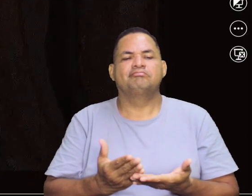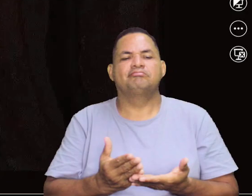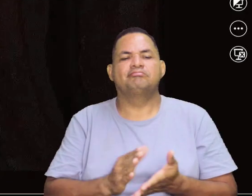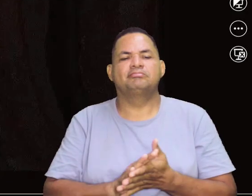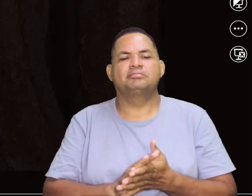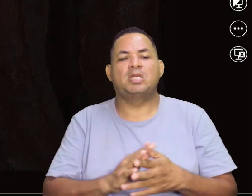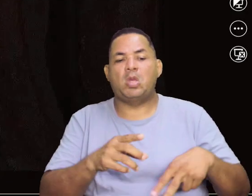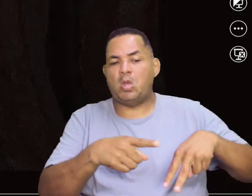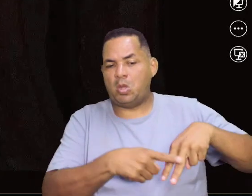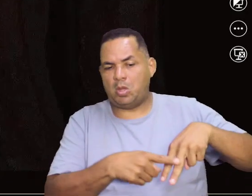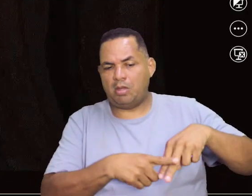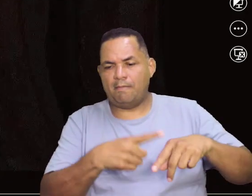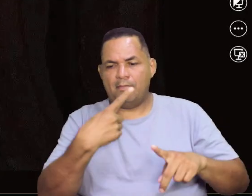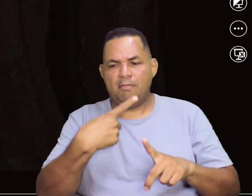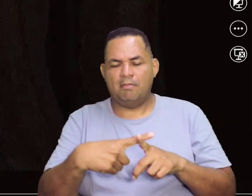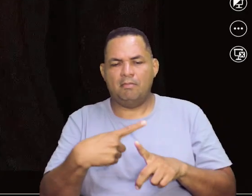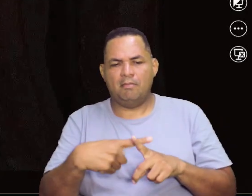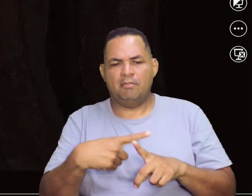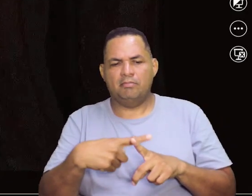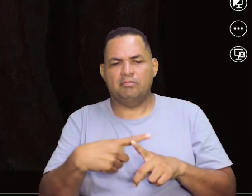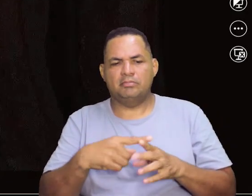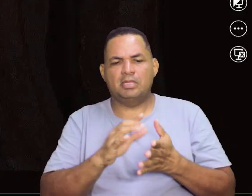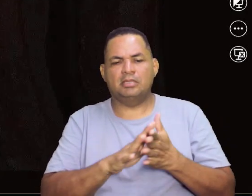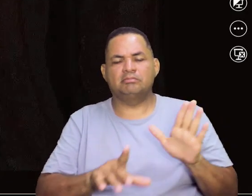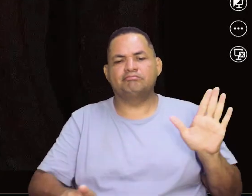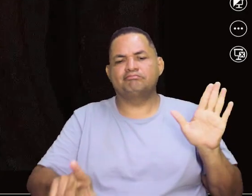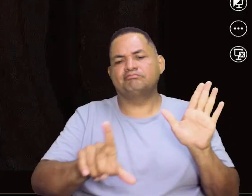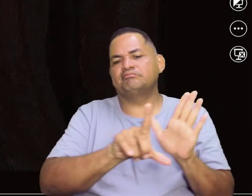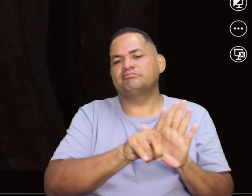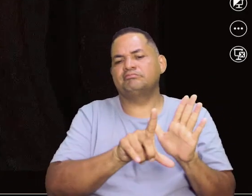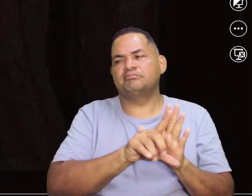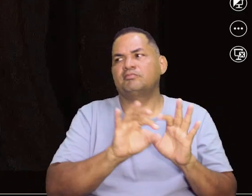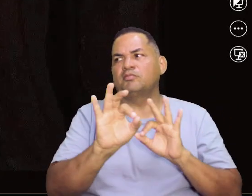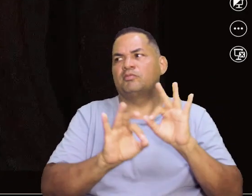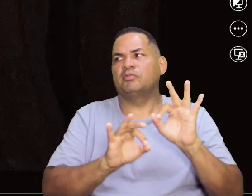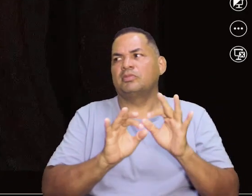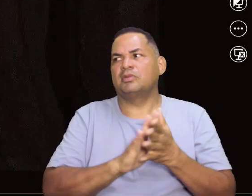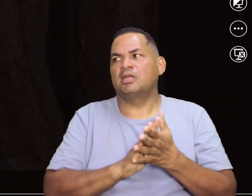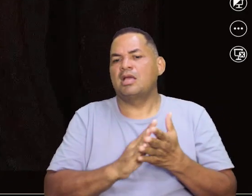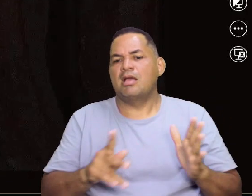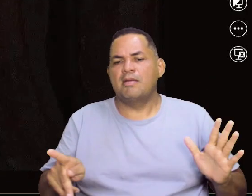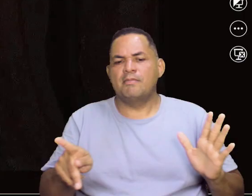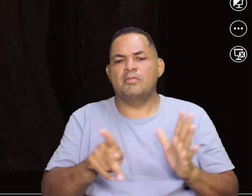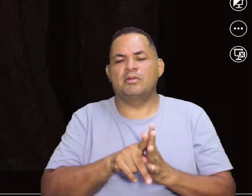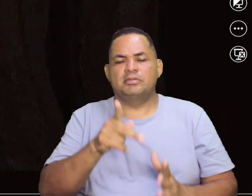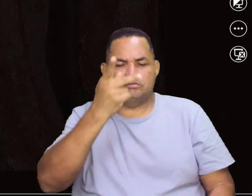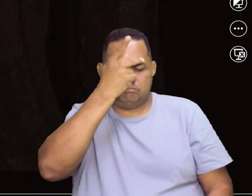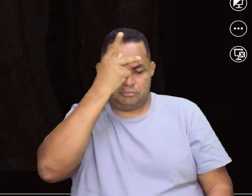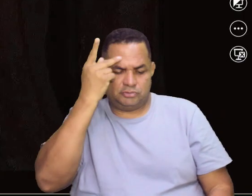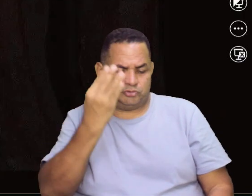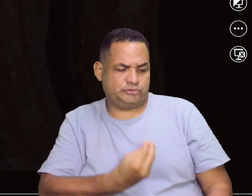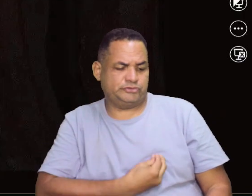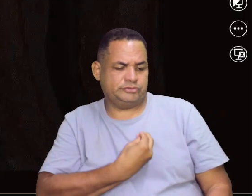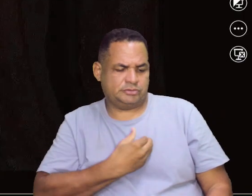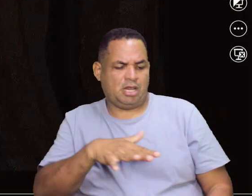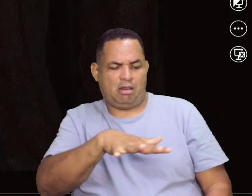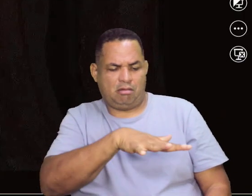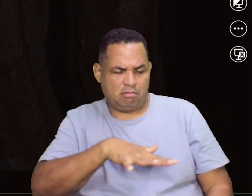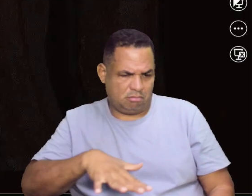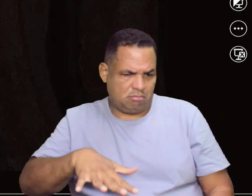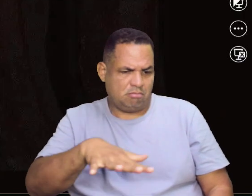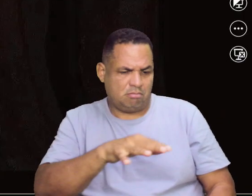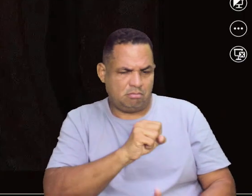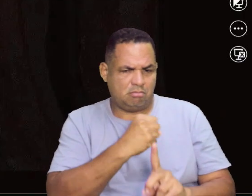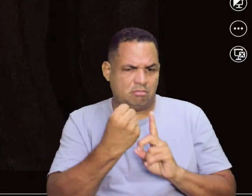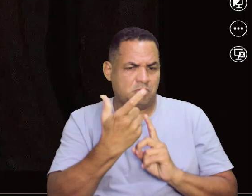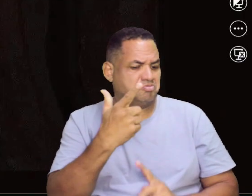sim, pessoal. Por quê? Porque as leis, quem vão fazer é as próprias pessoas que moram naquela sociedade. Então,